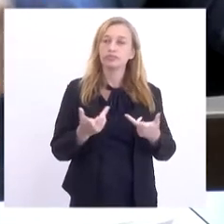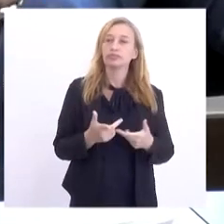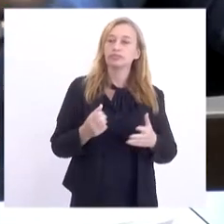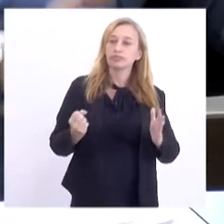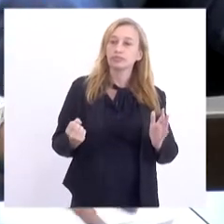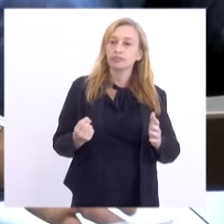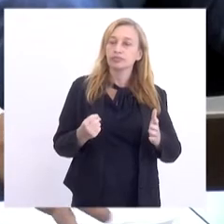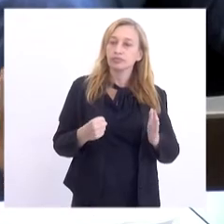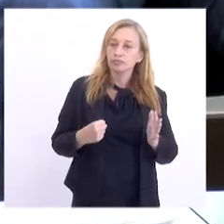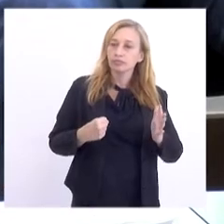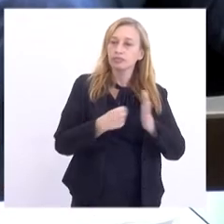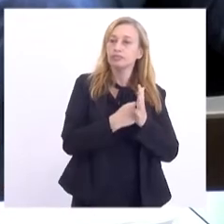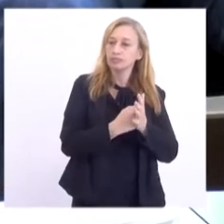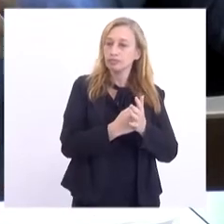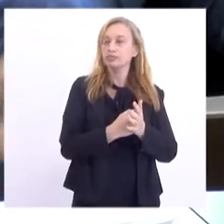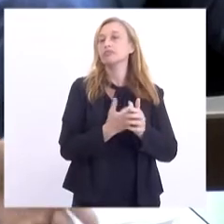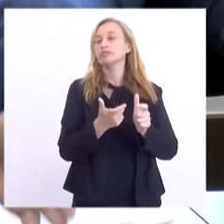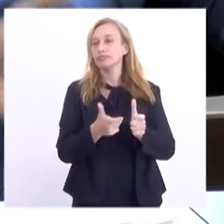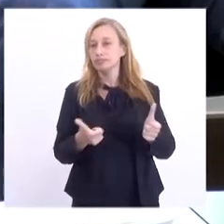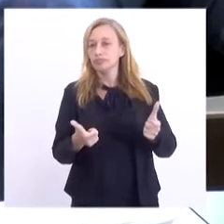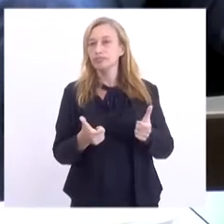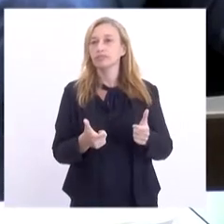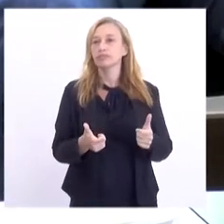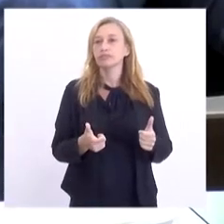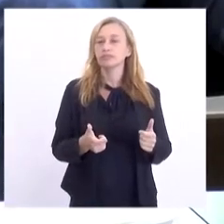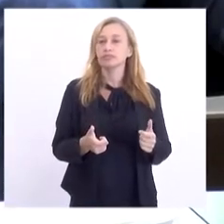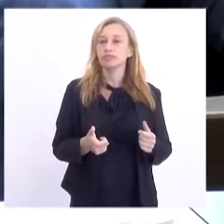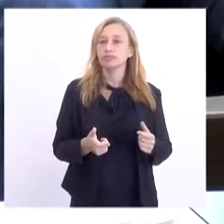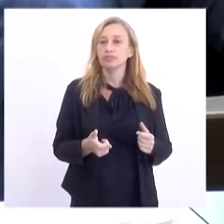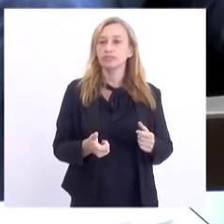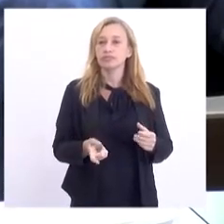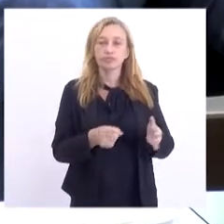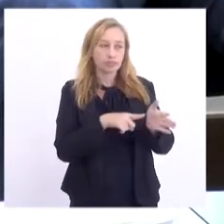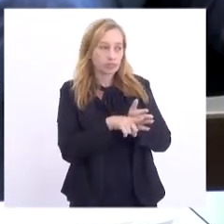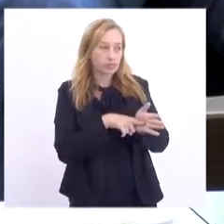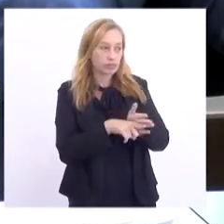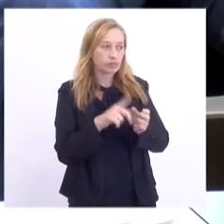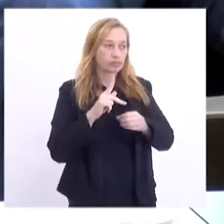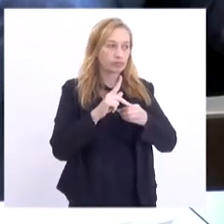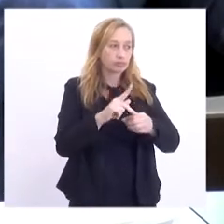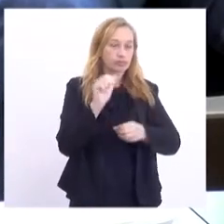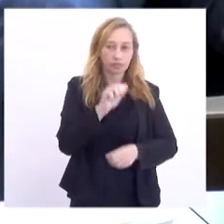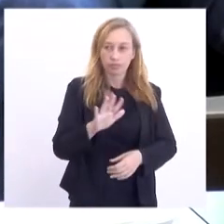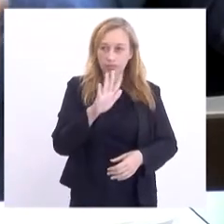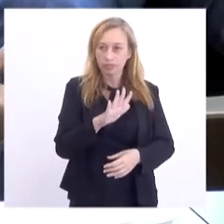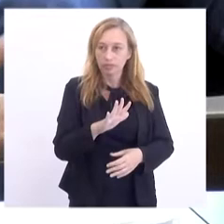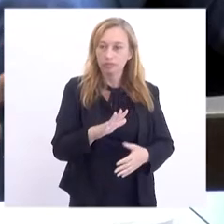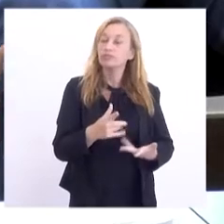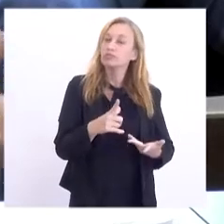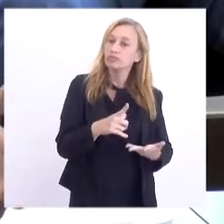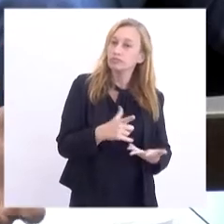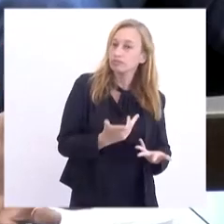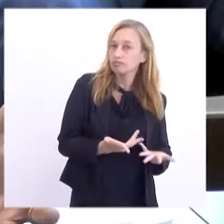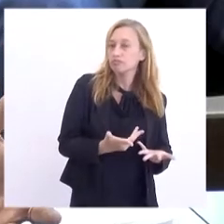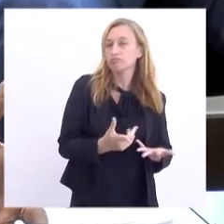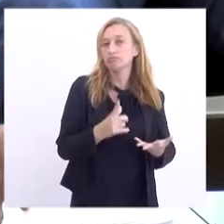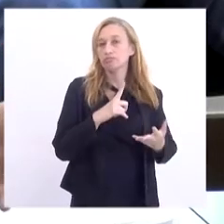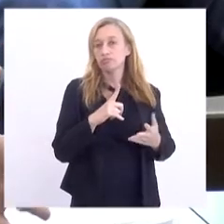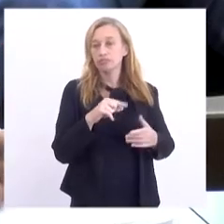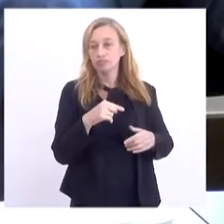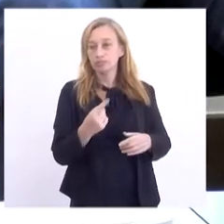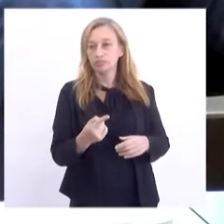grande Impacto grande relevância sejam submetidas ao visto no procurador-geral a uma diretiva geral que não é